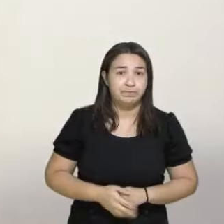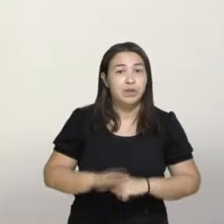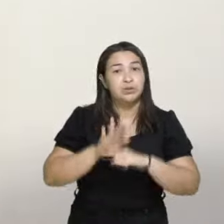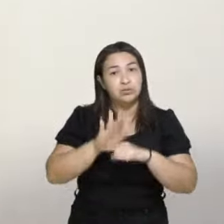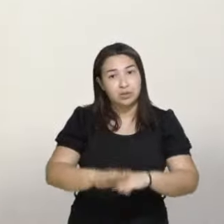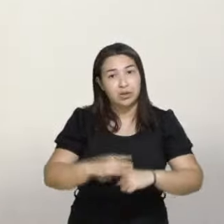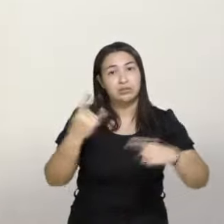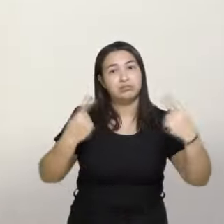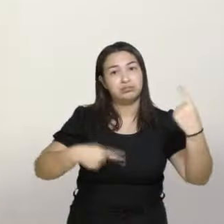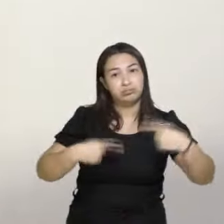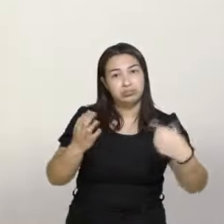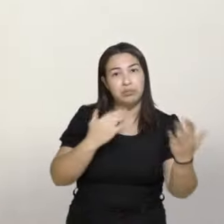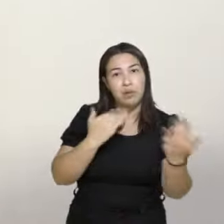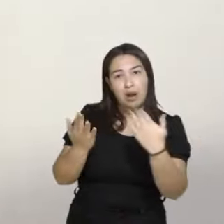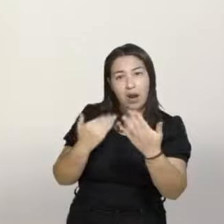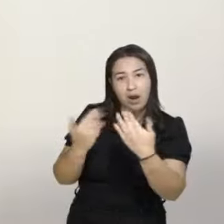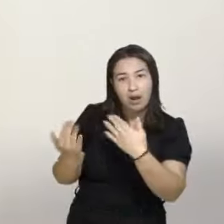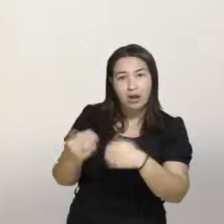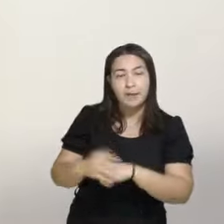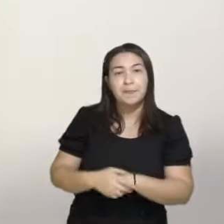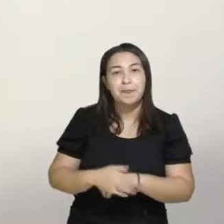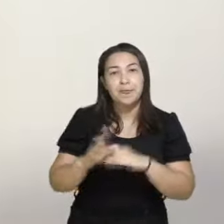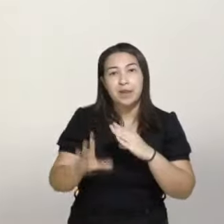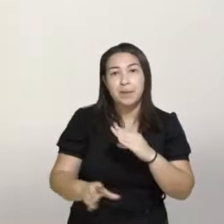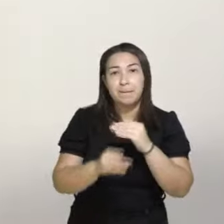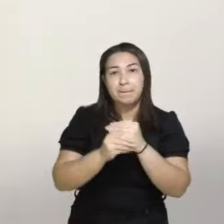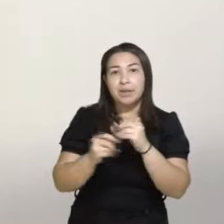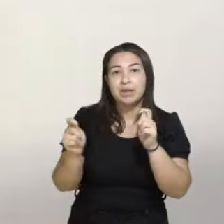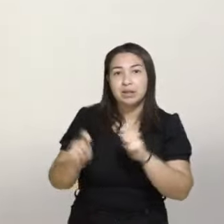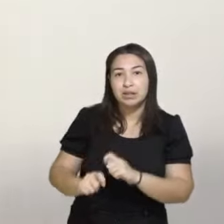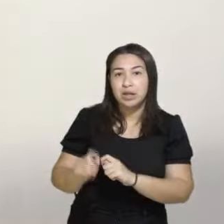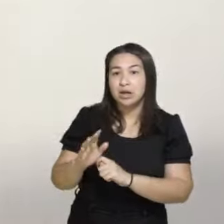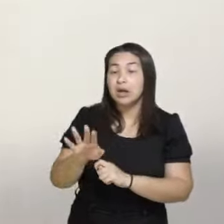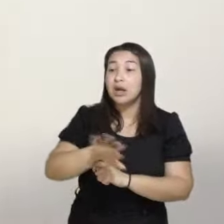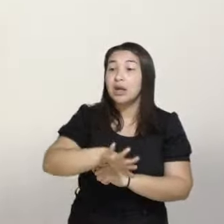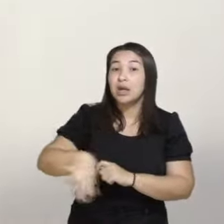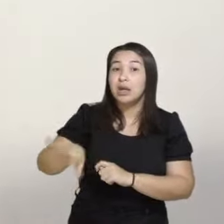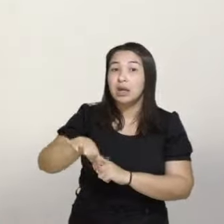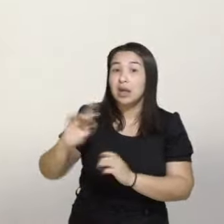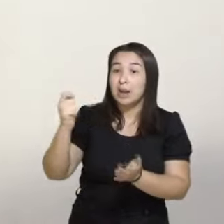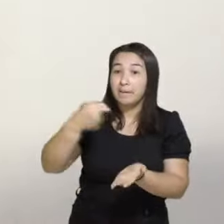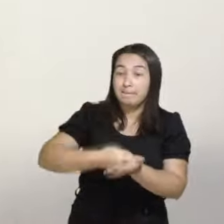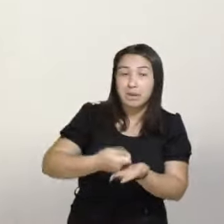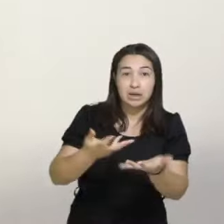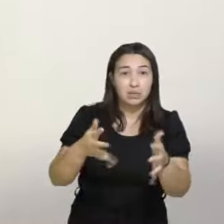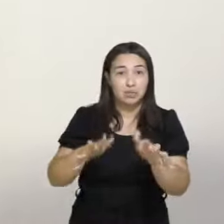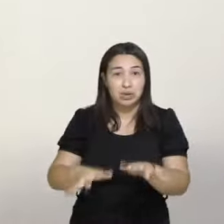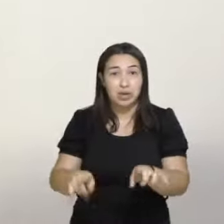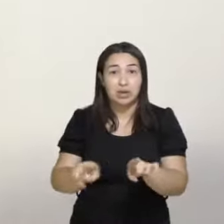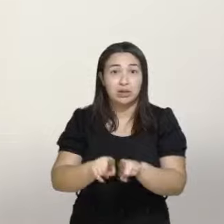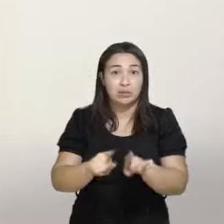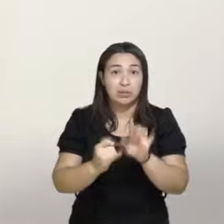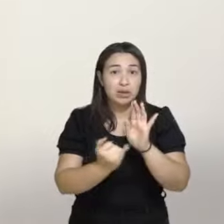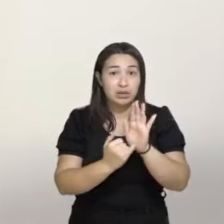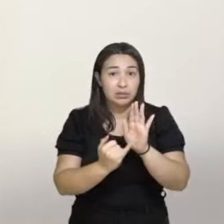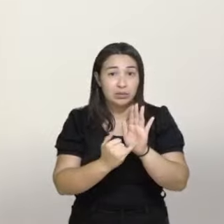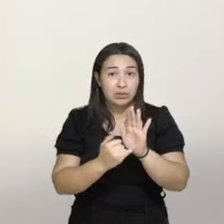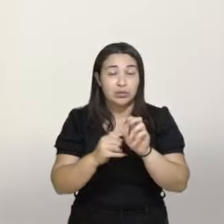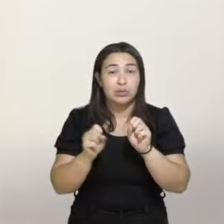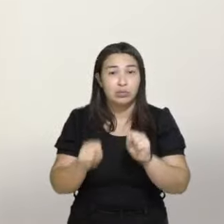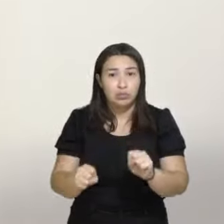discussão, trazendo uma emenda para garantir que essas renúncias e recusas tributárias tivessem